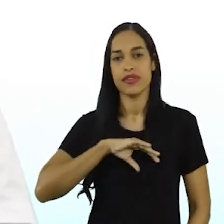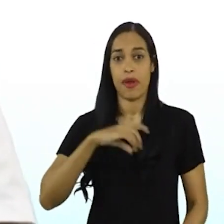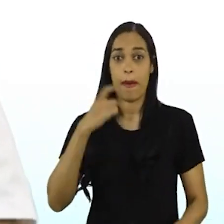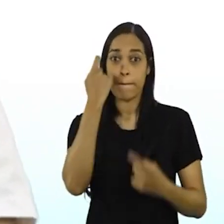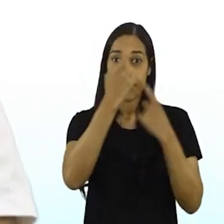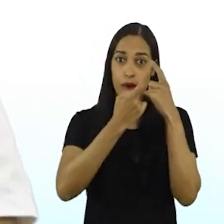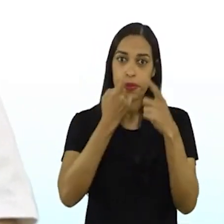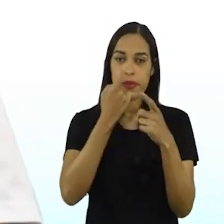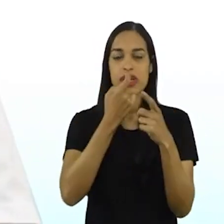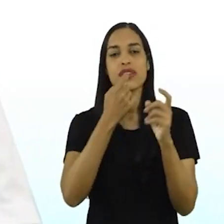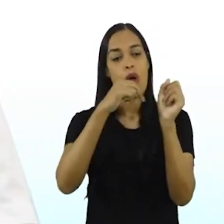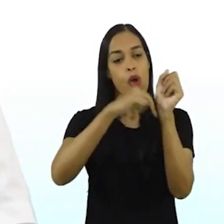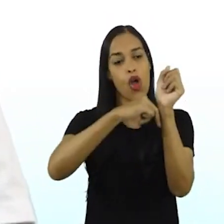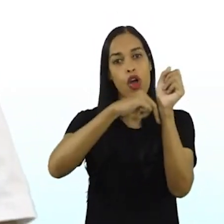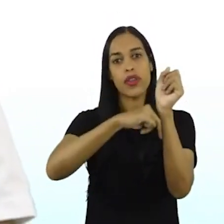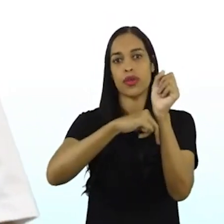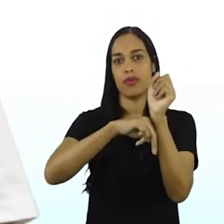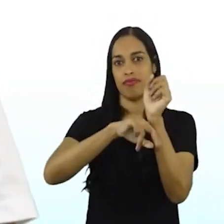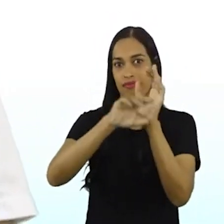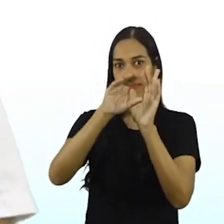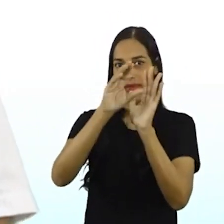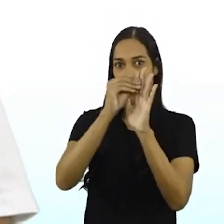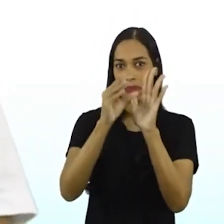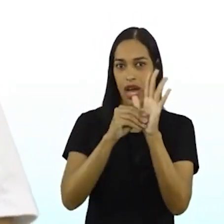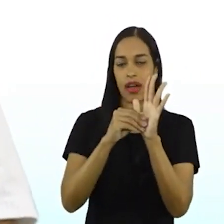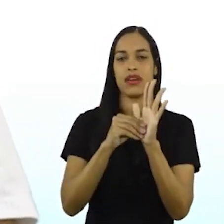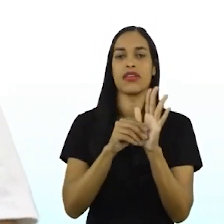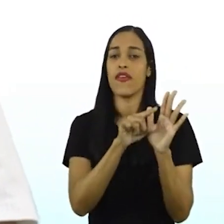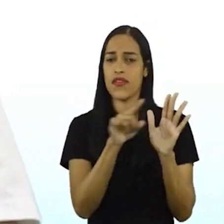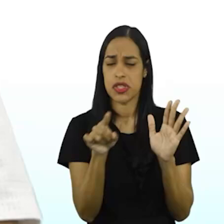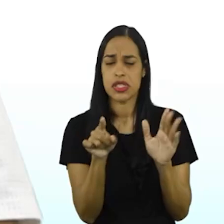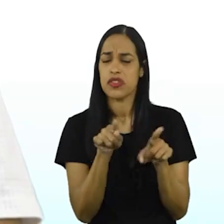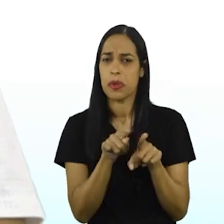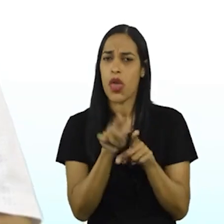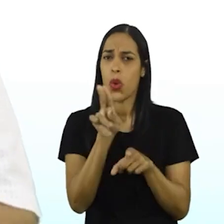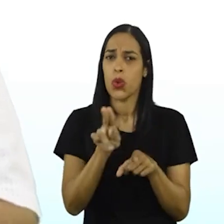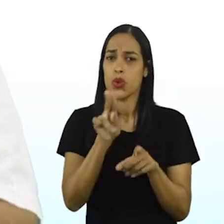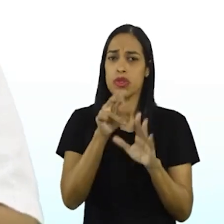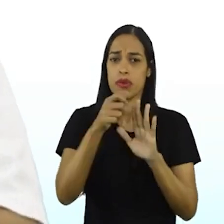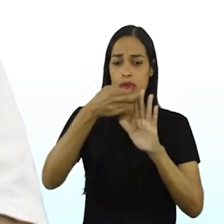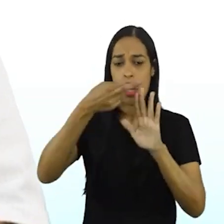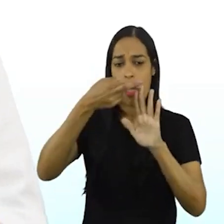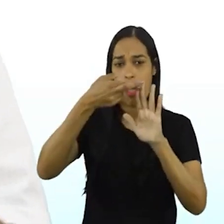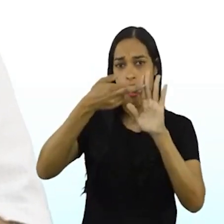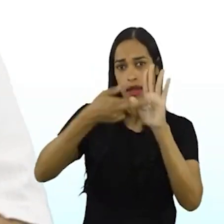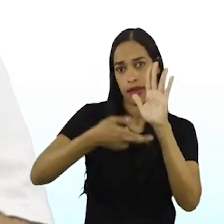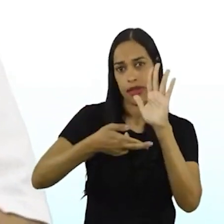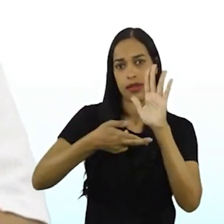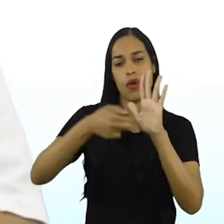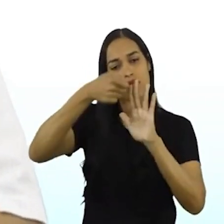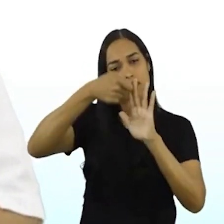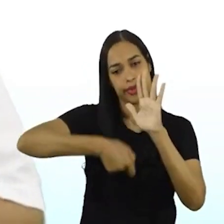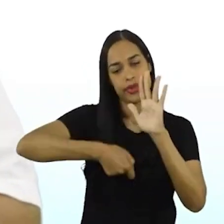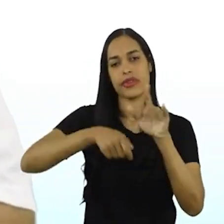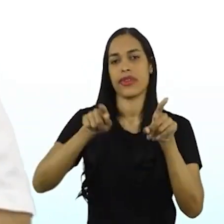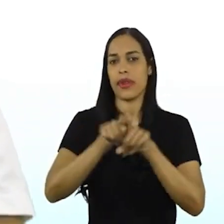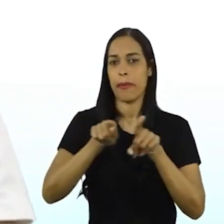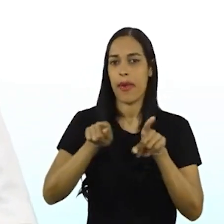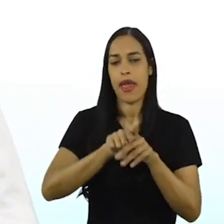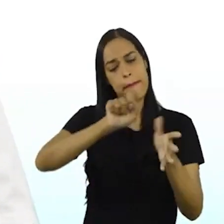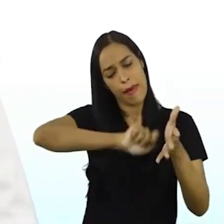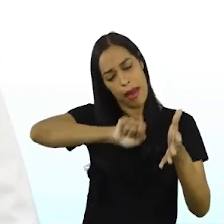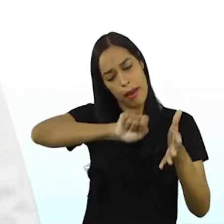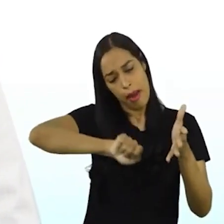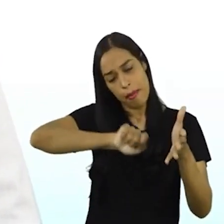linguístico. Você muitas vezes faz isso na dissertação. Então, na introdução, né, no repertório,